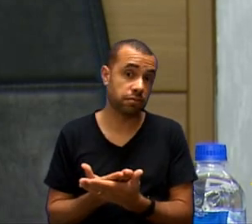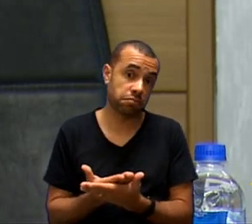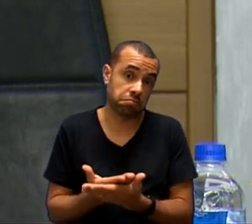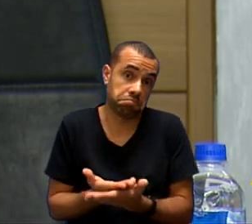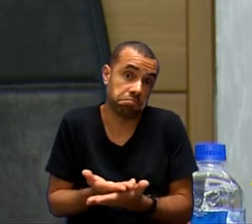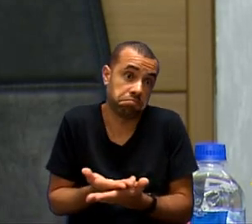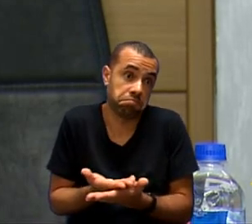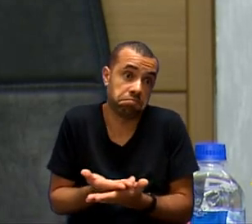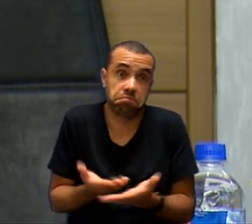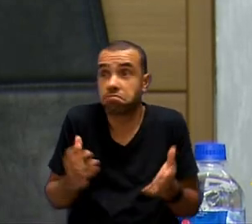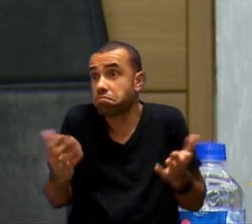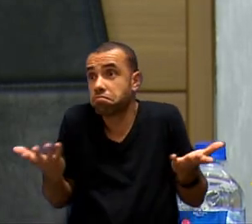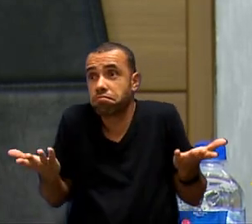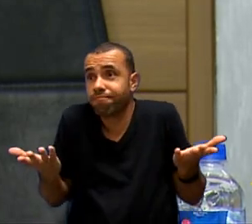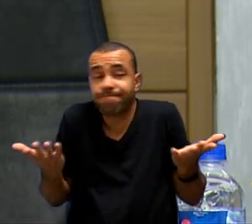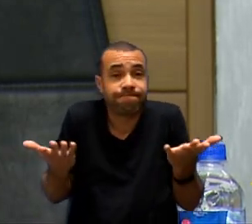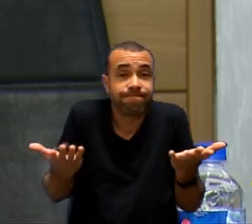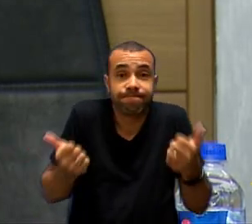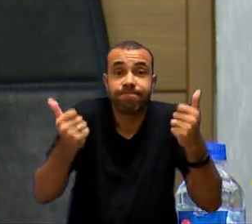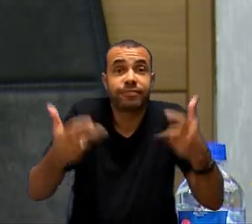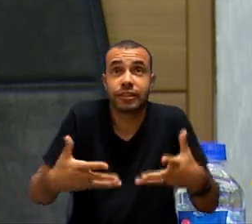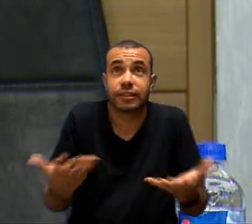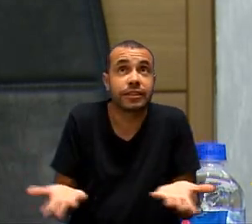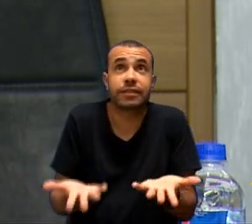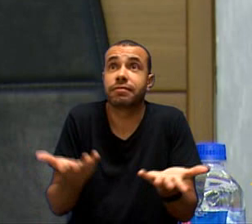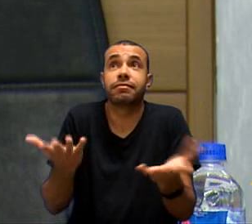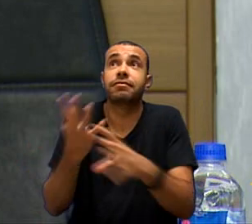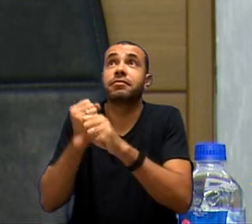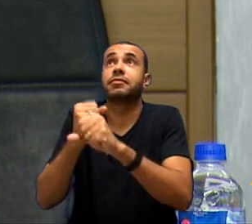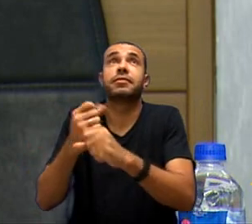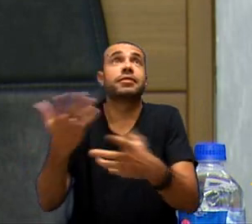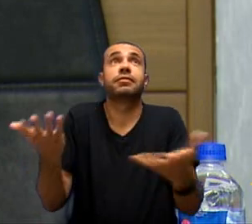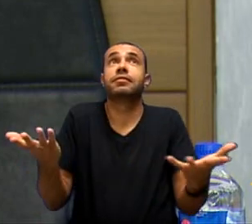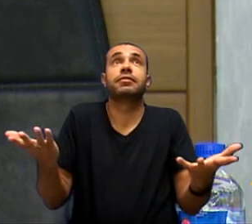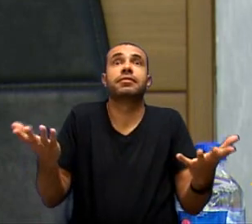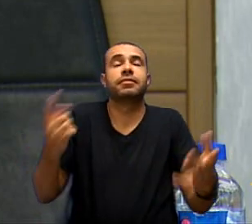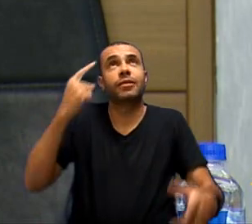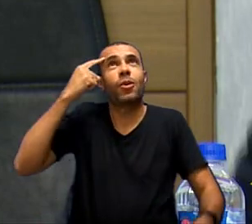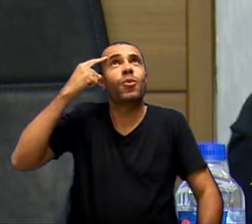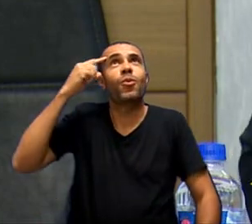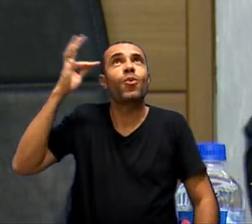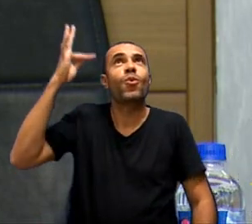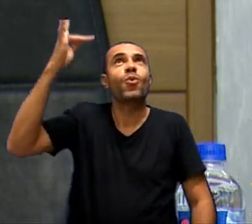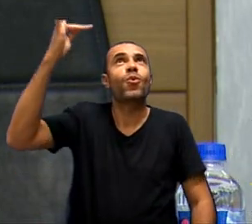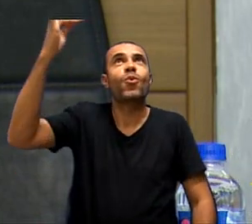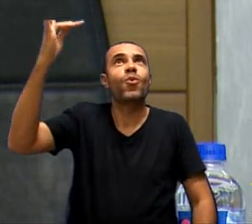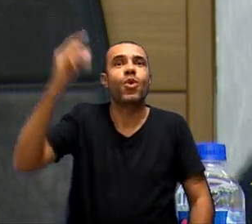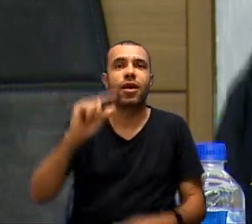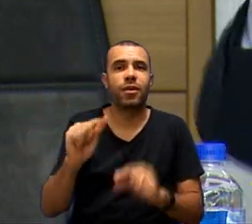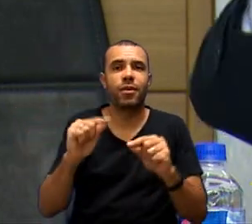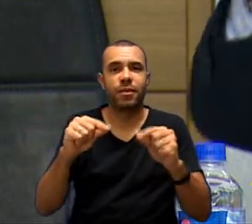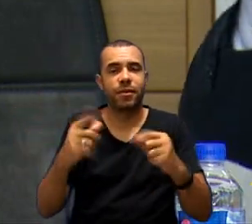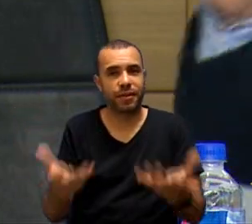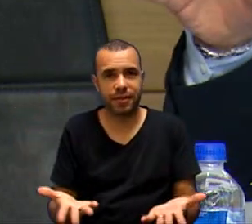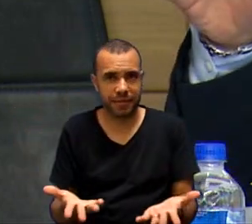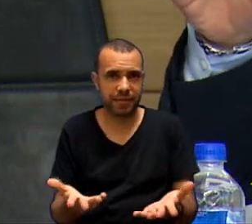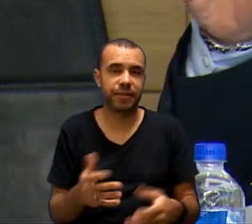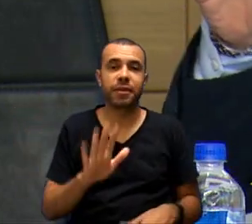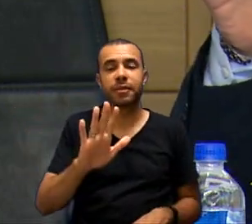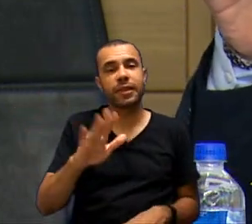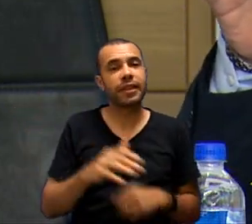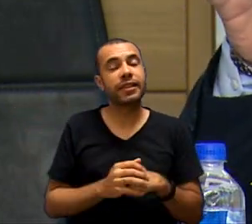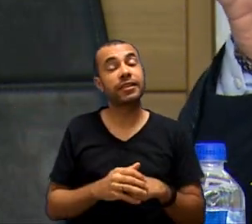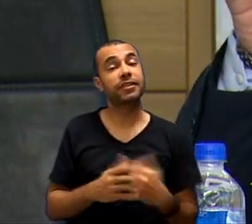sei lá, não sei como posso... Um orçamento dos sonhos para esse ano. Presidente, é minha pergunta. Em cima